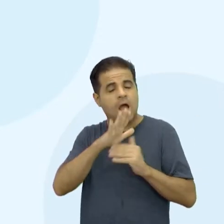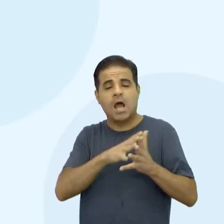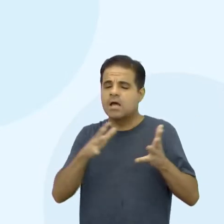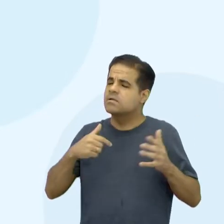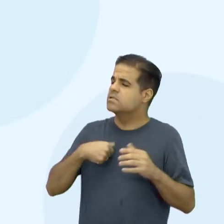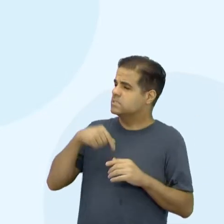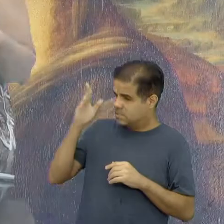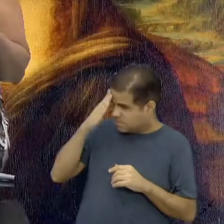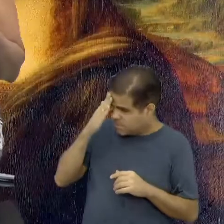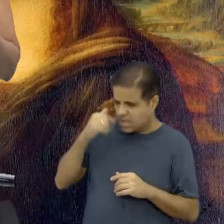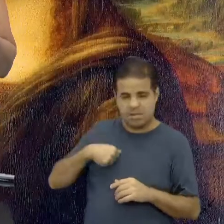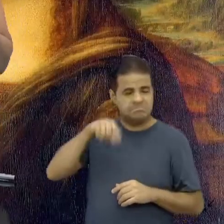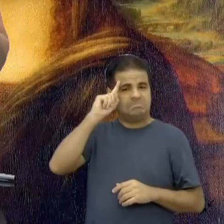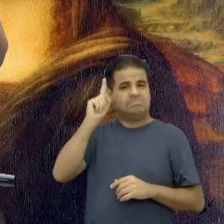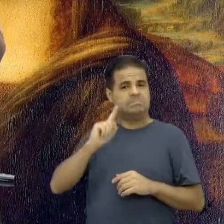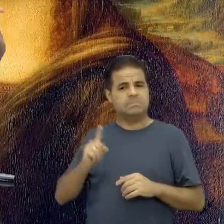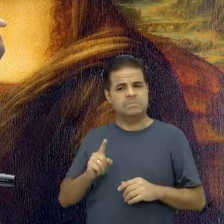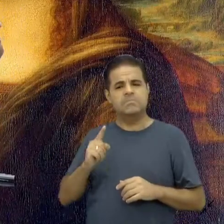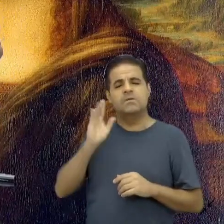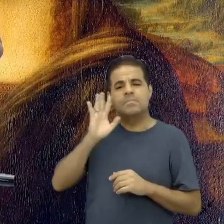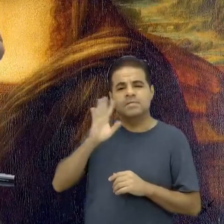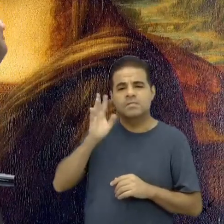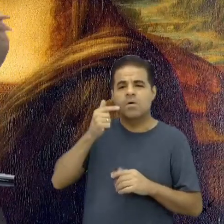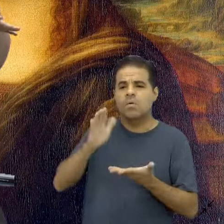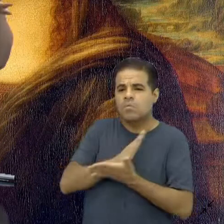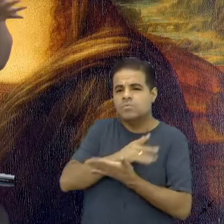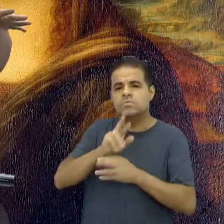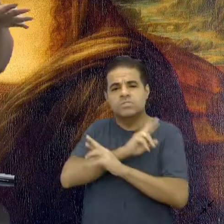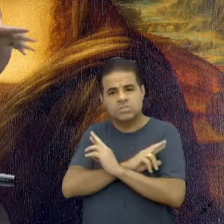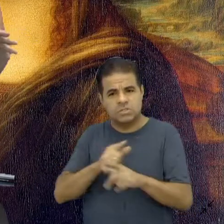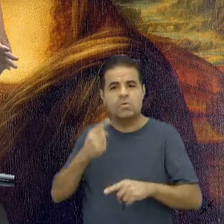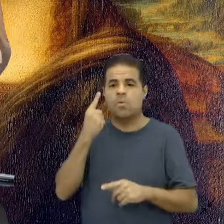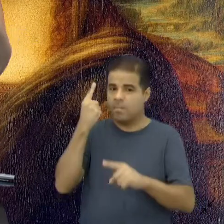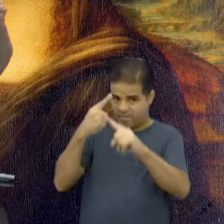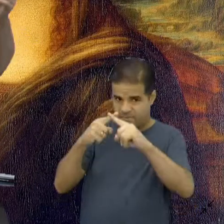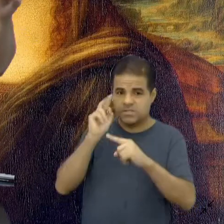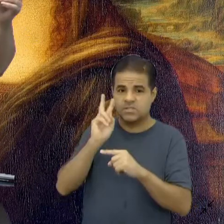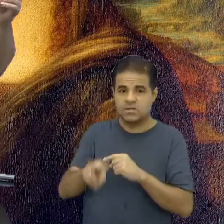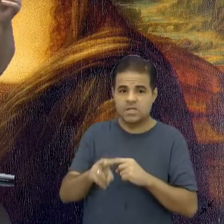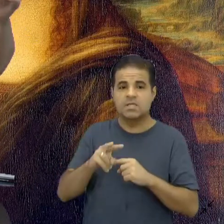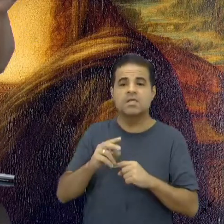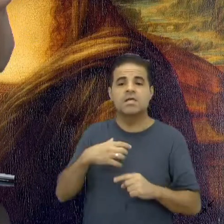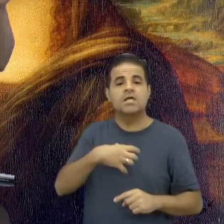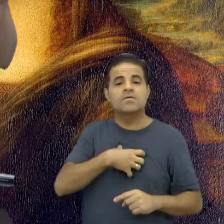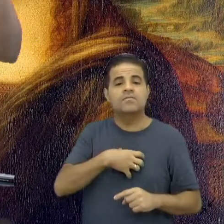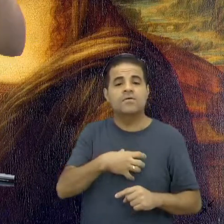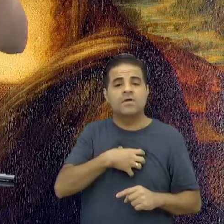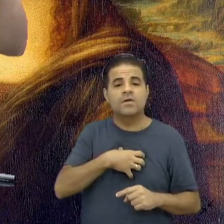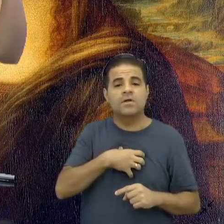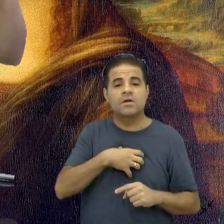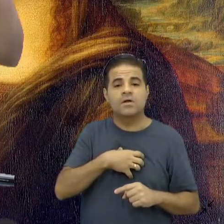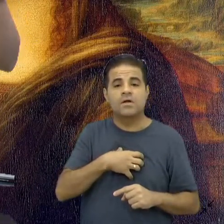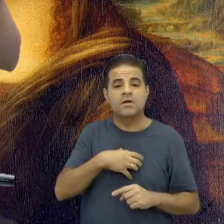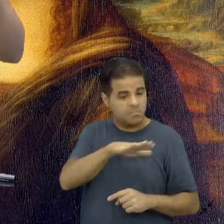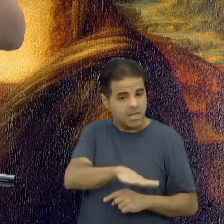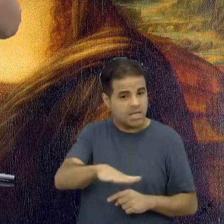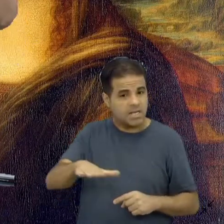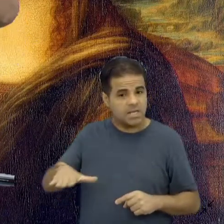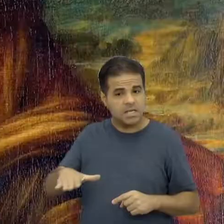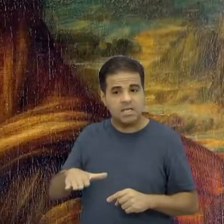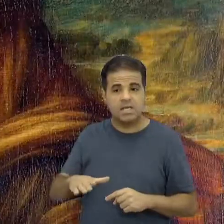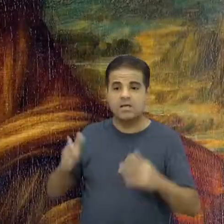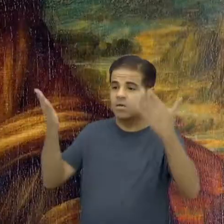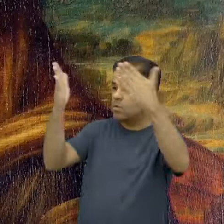tentando pensar em algum banner diferente que eu já vi. Eu vi uma vez que era em formato de uma criança. E